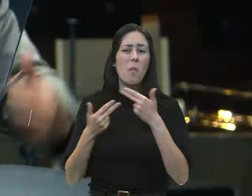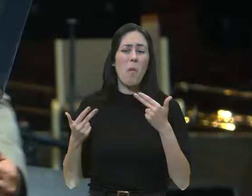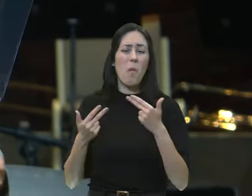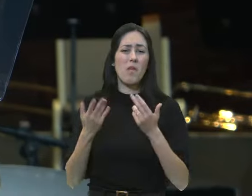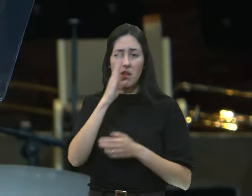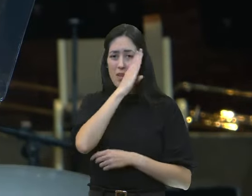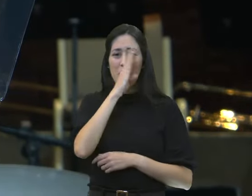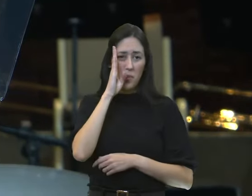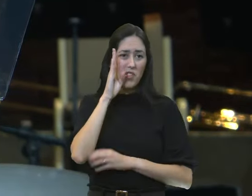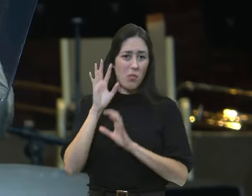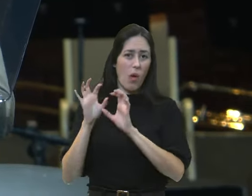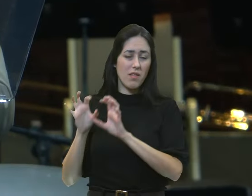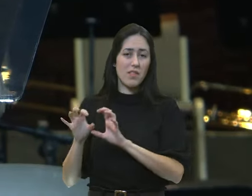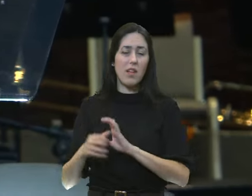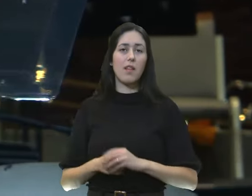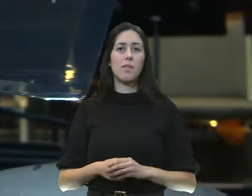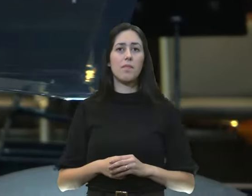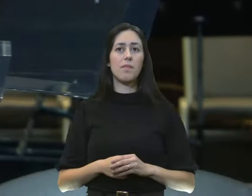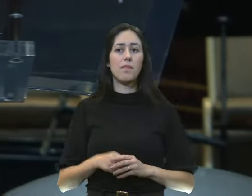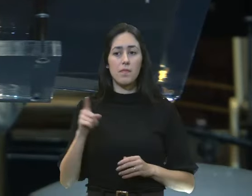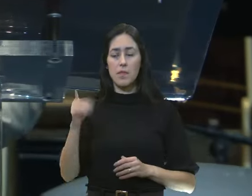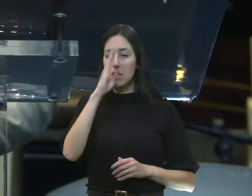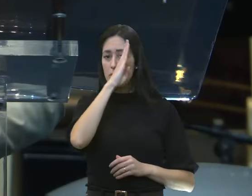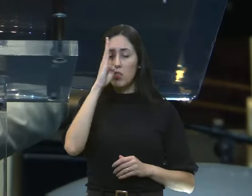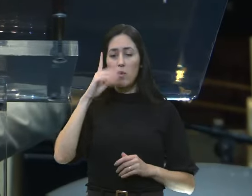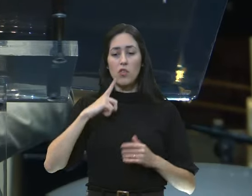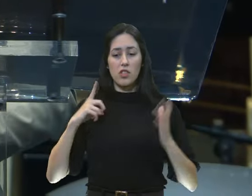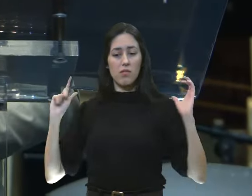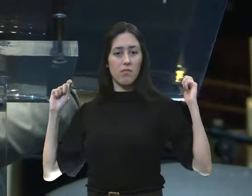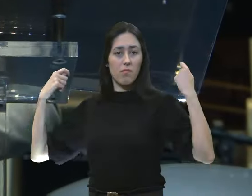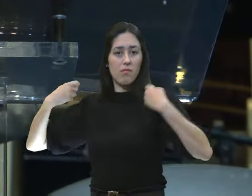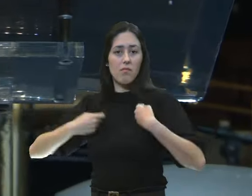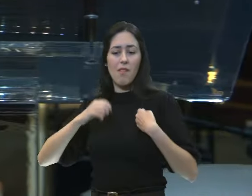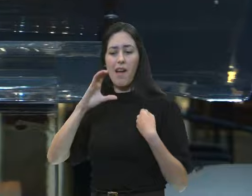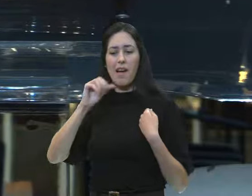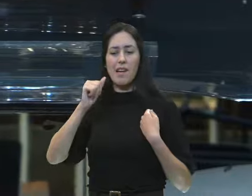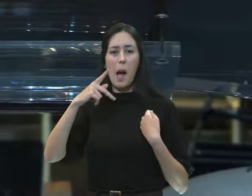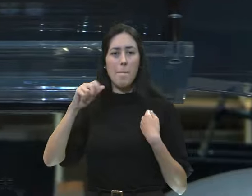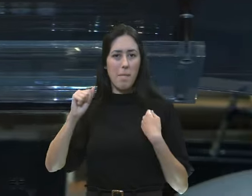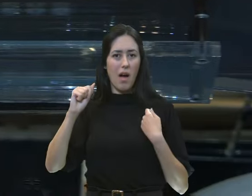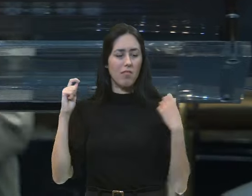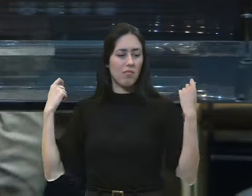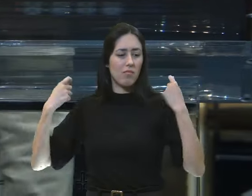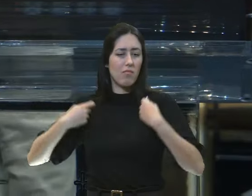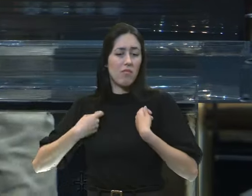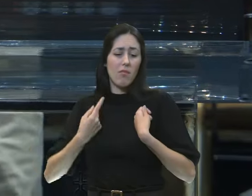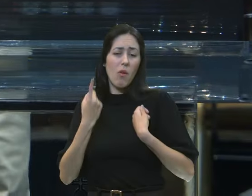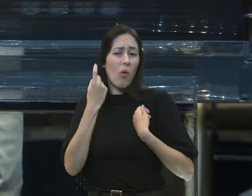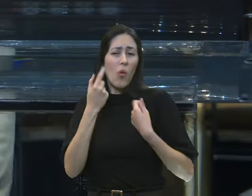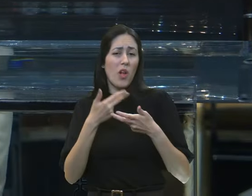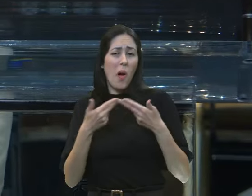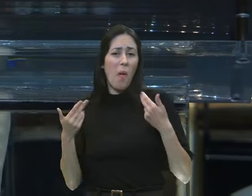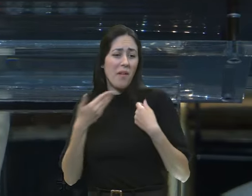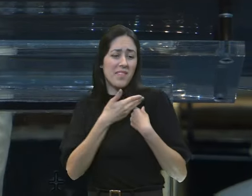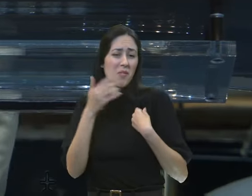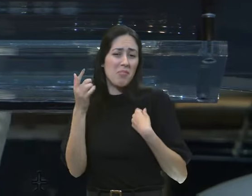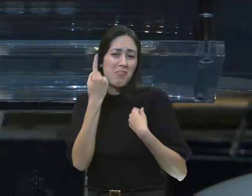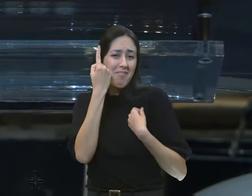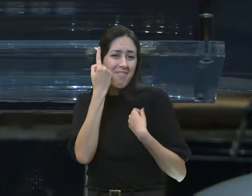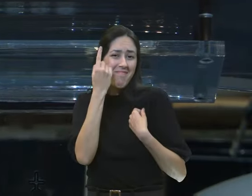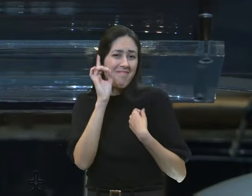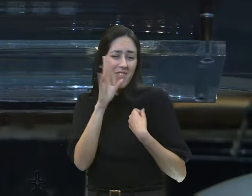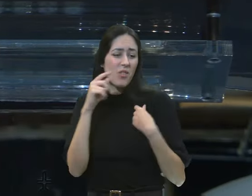é o Bartimeu. E ele tinha uma capa. E a capa, eu fico pensando, era tudo que ele tinha nessa vida. A capa